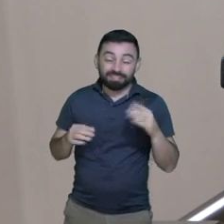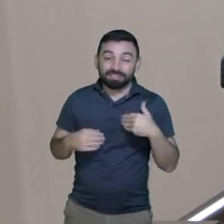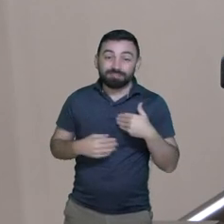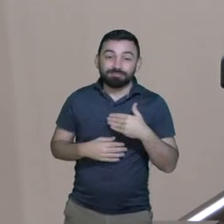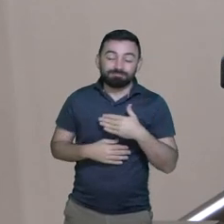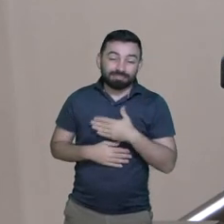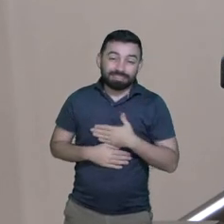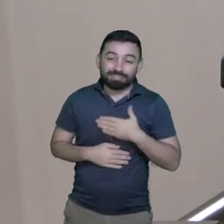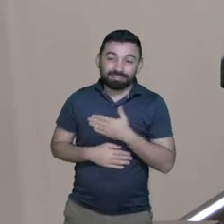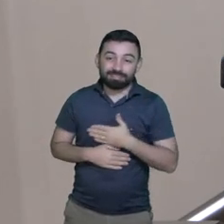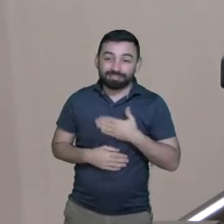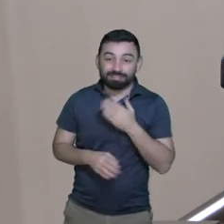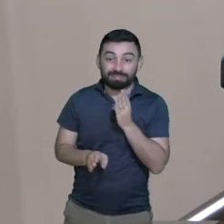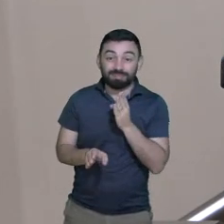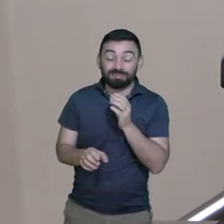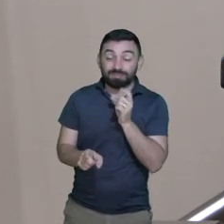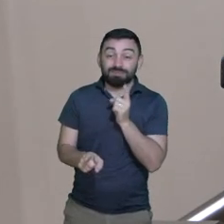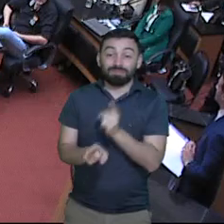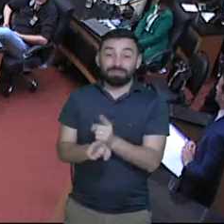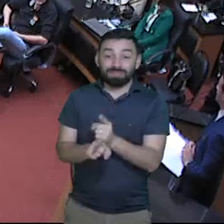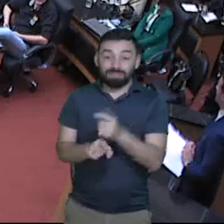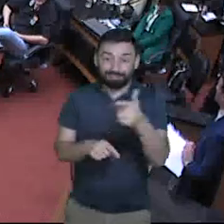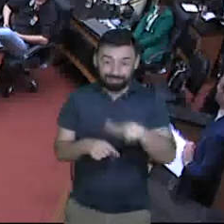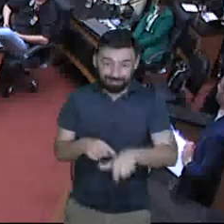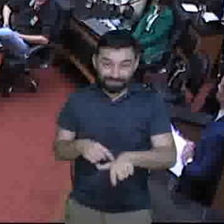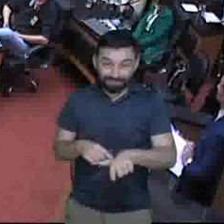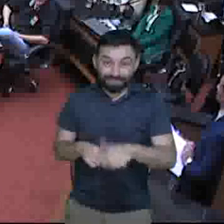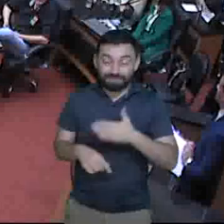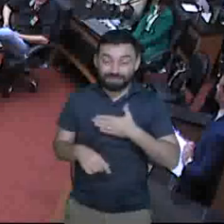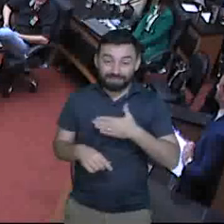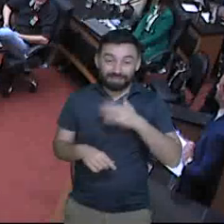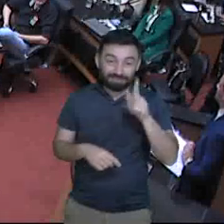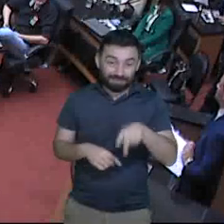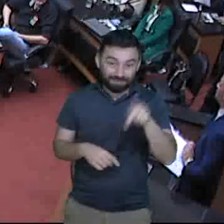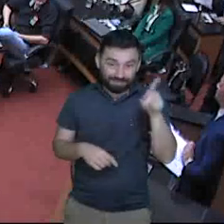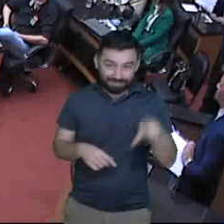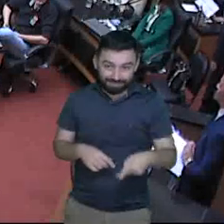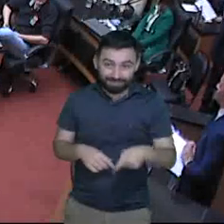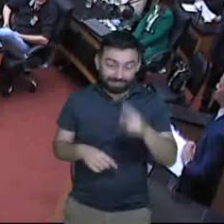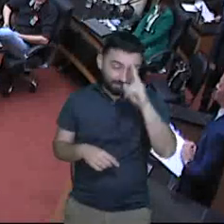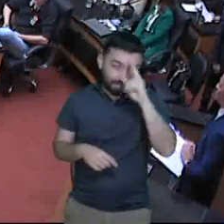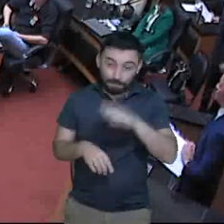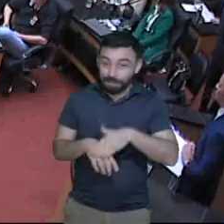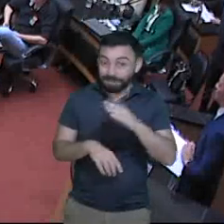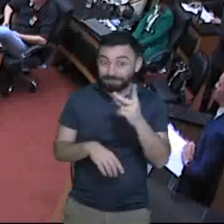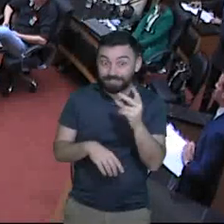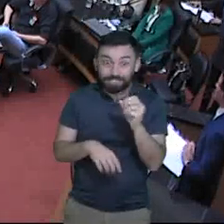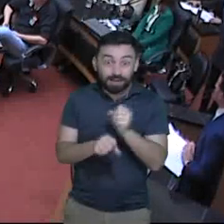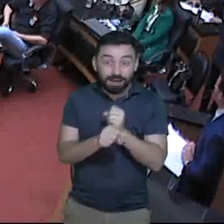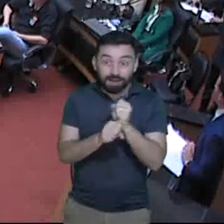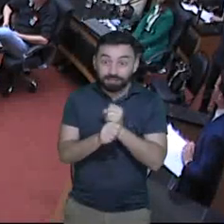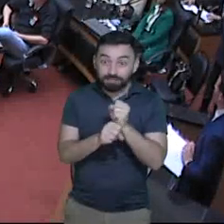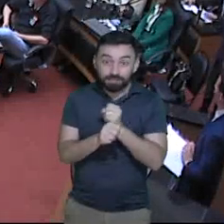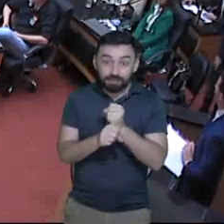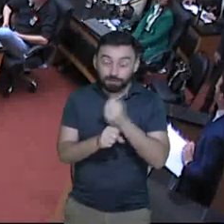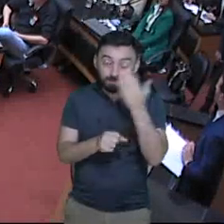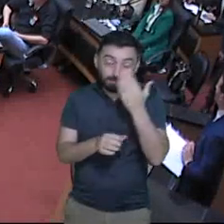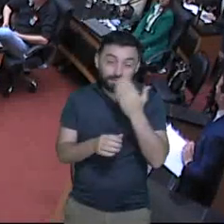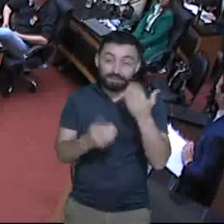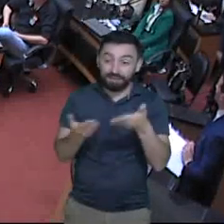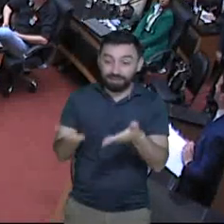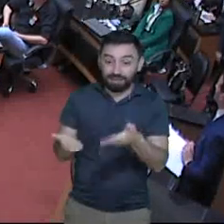reencontrar uma professora minha do ensino médio fazia mais de 20 anos eu acho que eu não vi a professora